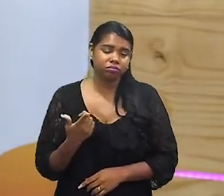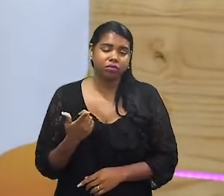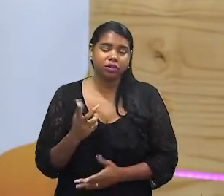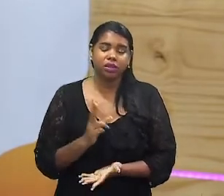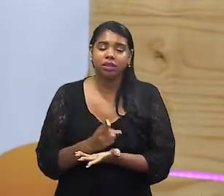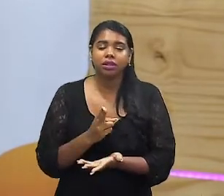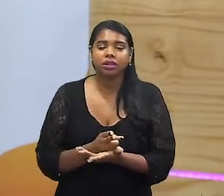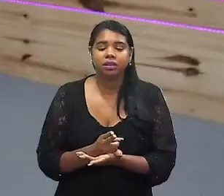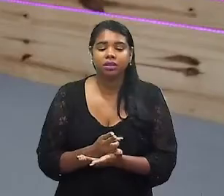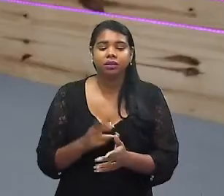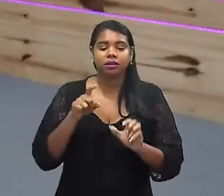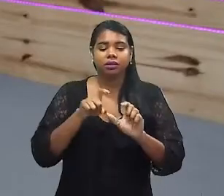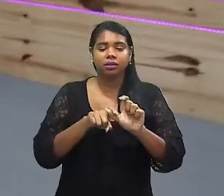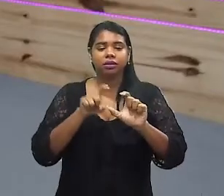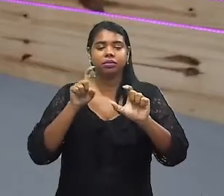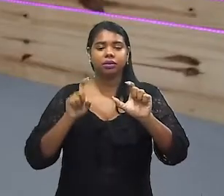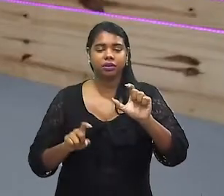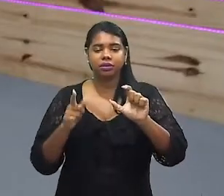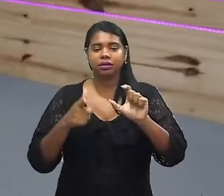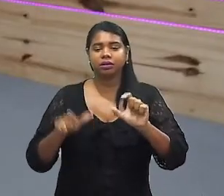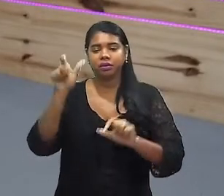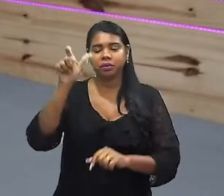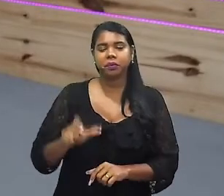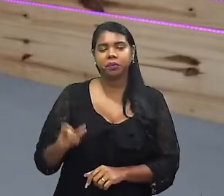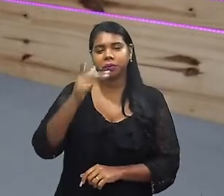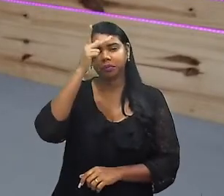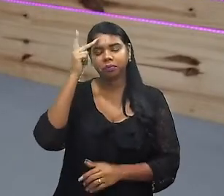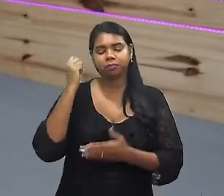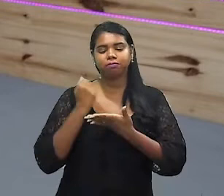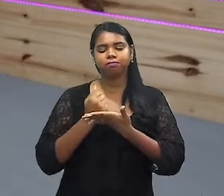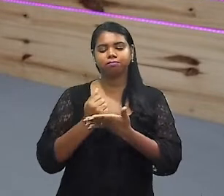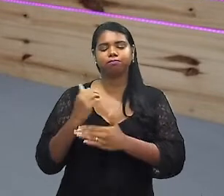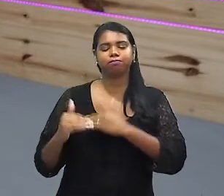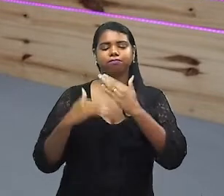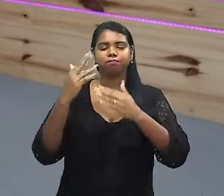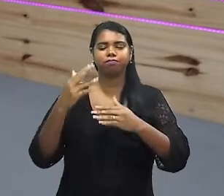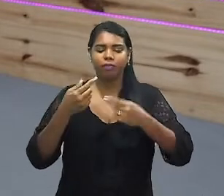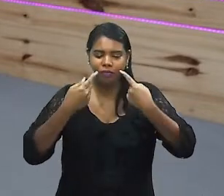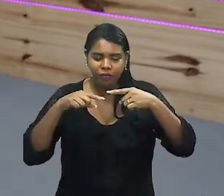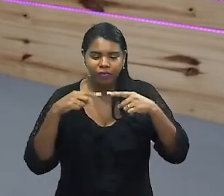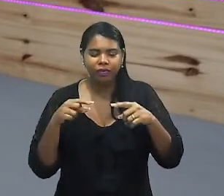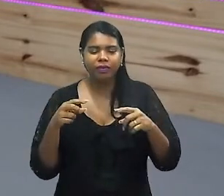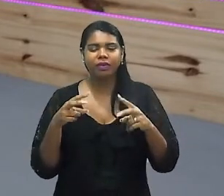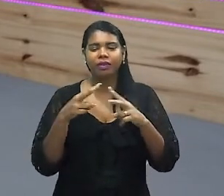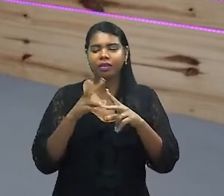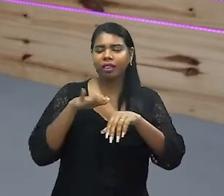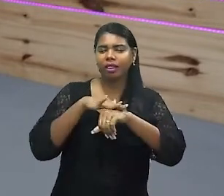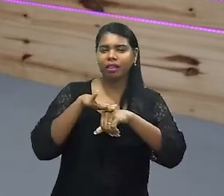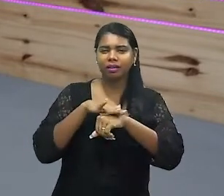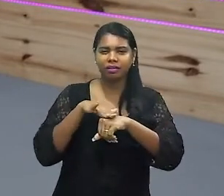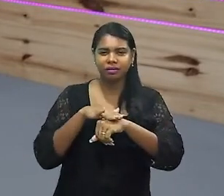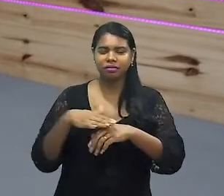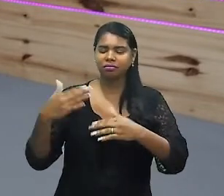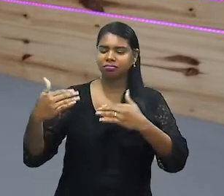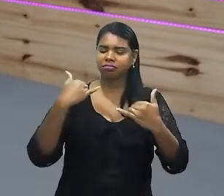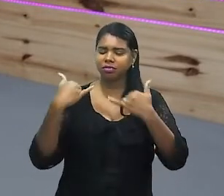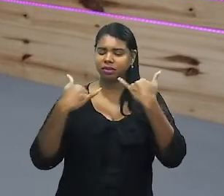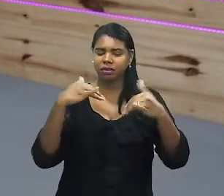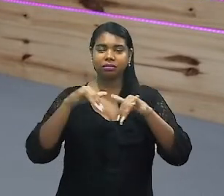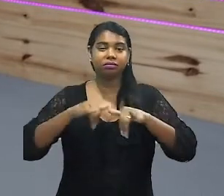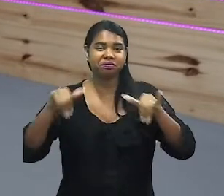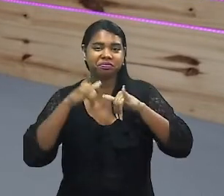sempre depende de alguma outra pessoa para poder discutir, decidir, conversar, ter